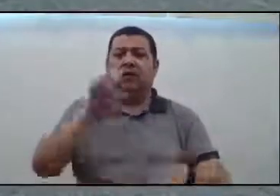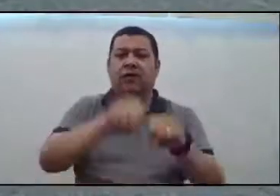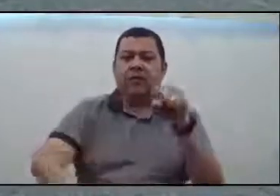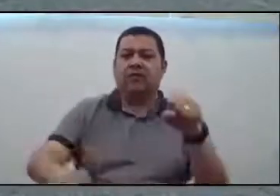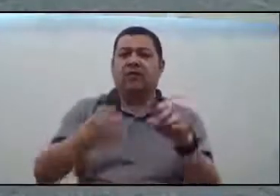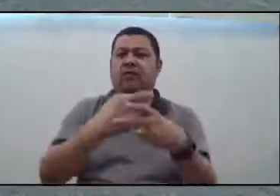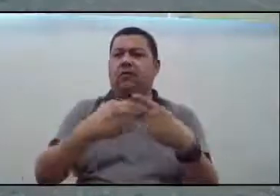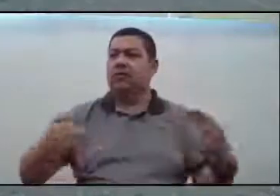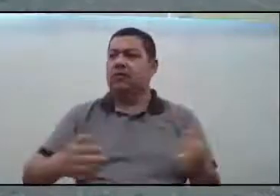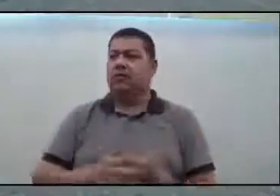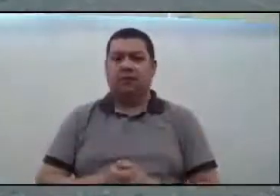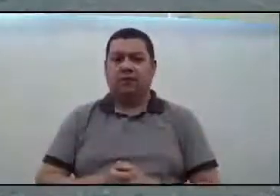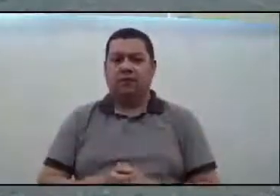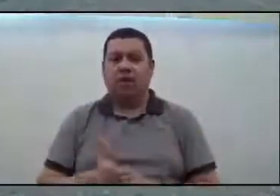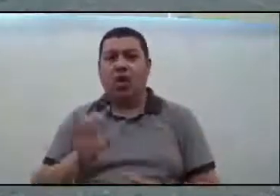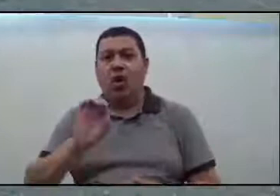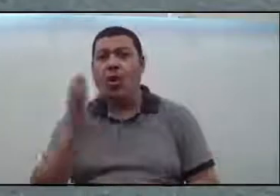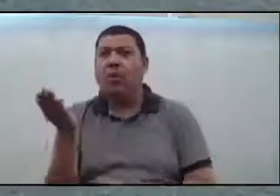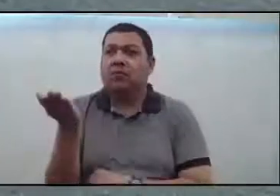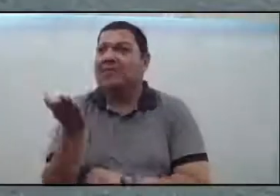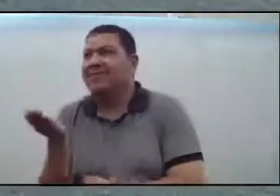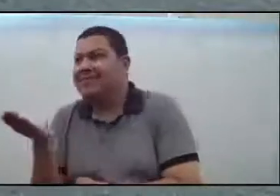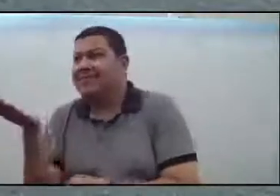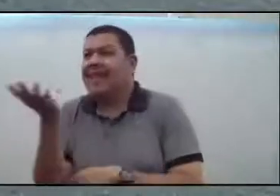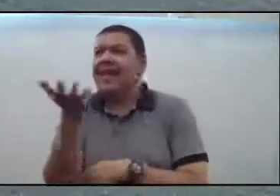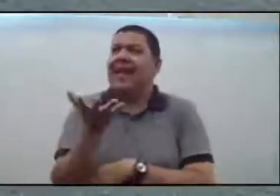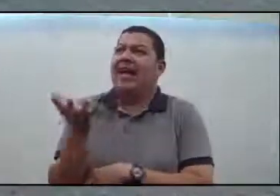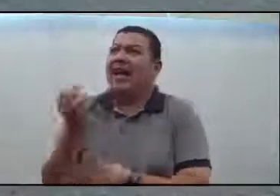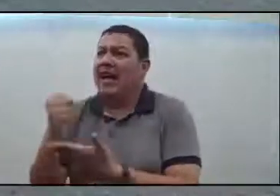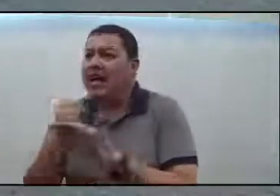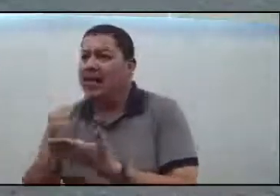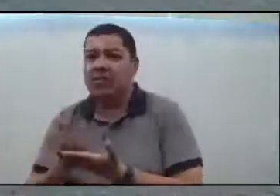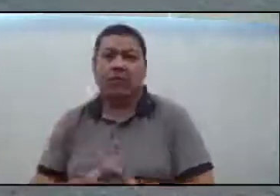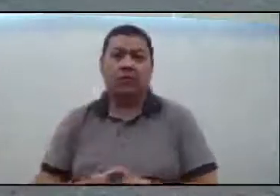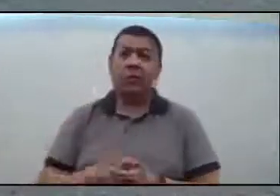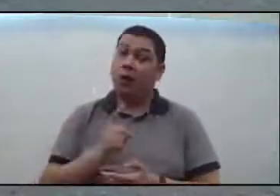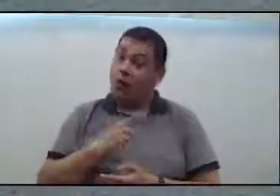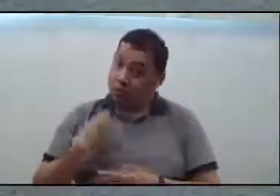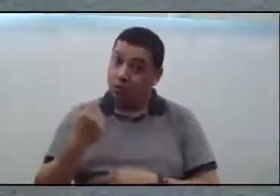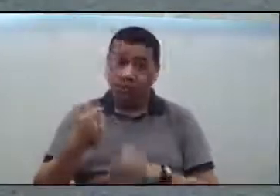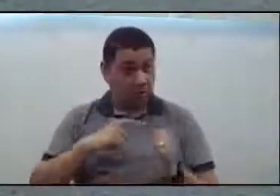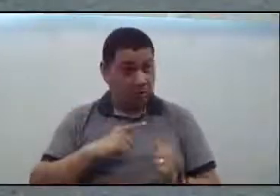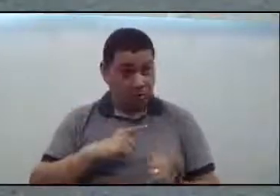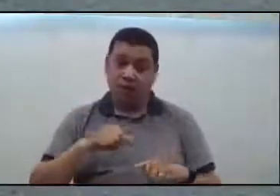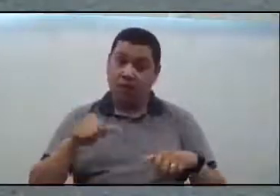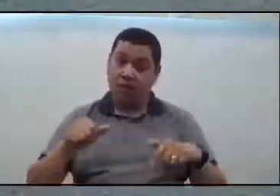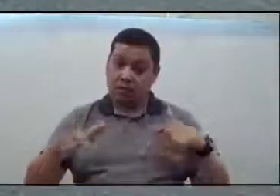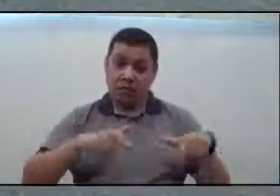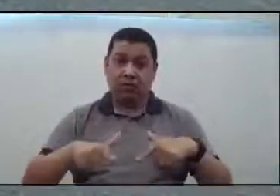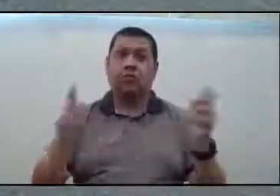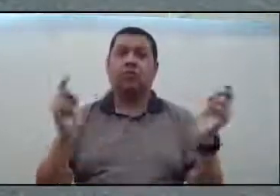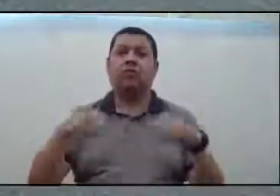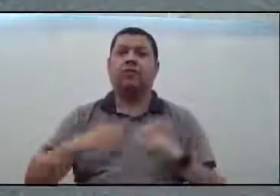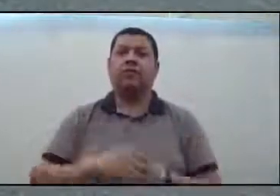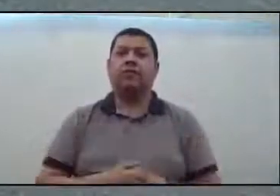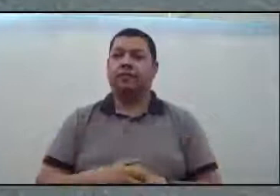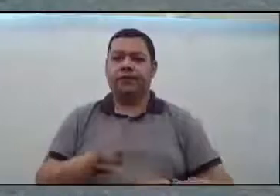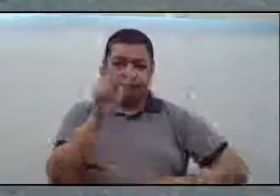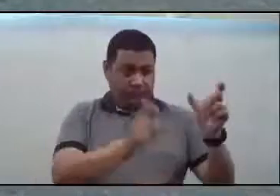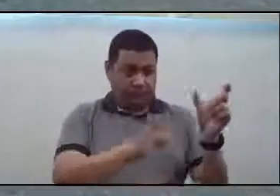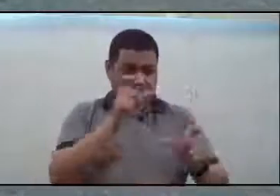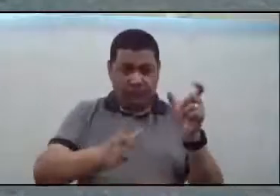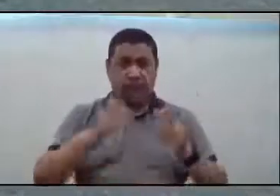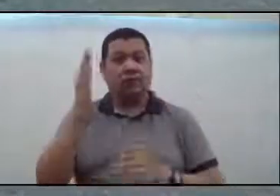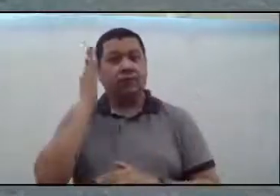povo mendigando uma cesta básica para viver? O povo nosso tem poder de trabalho. O povo nosso sabe